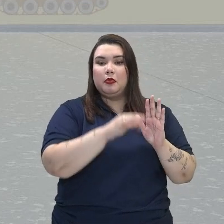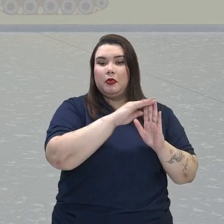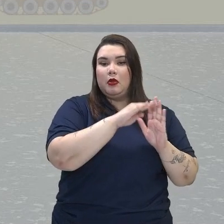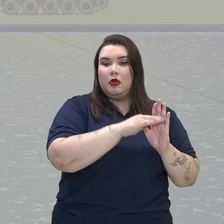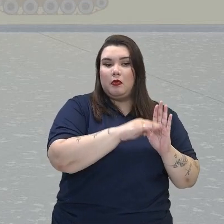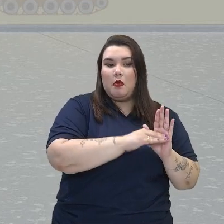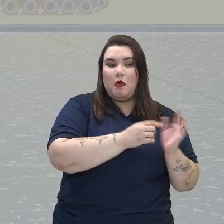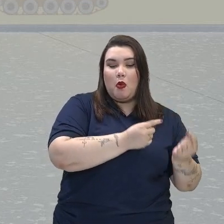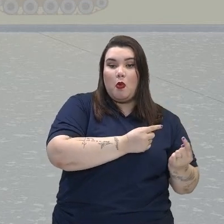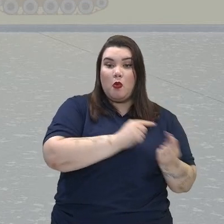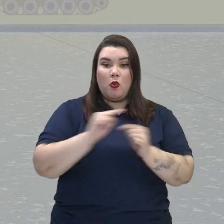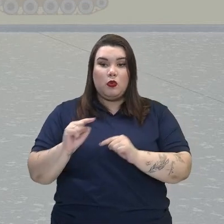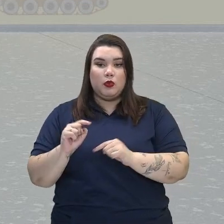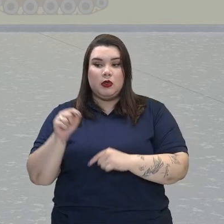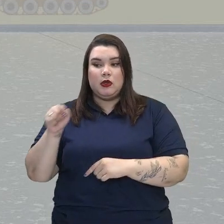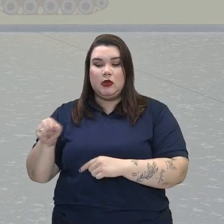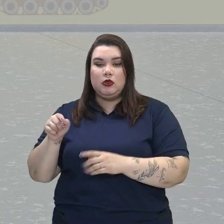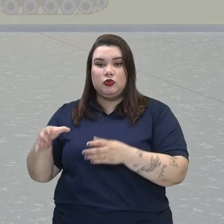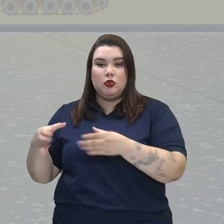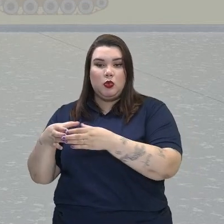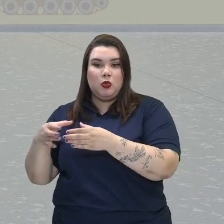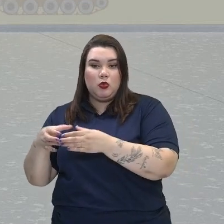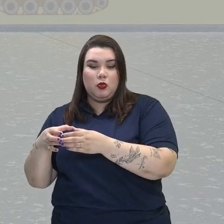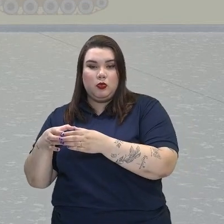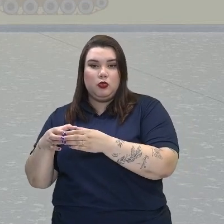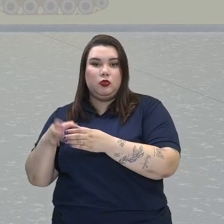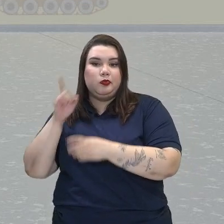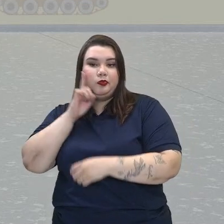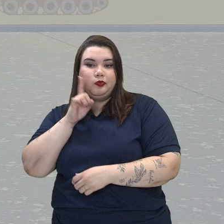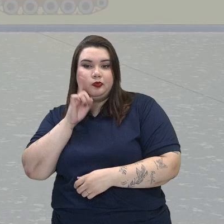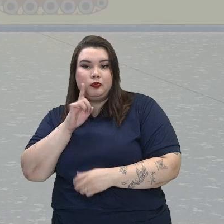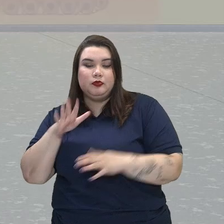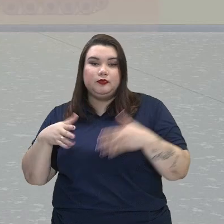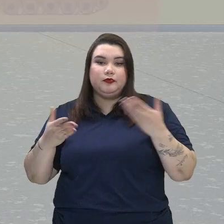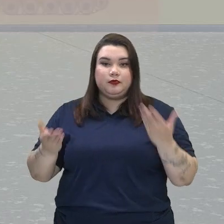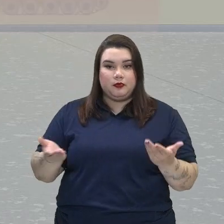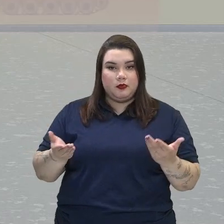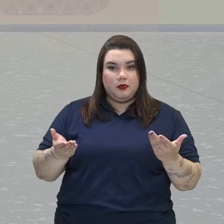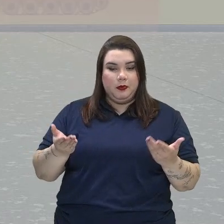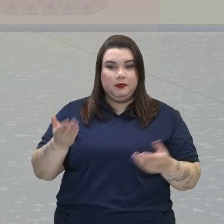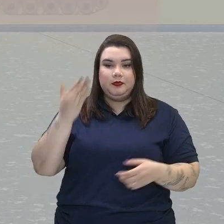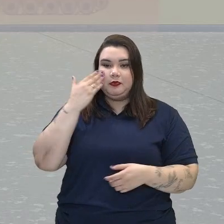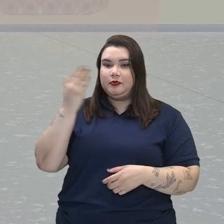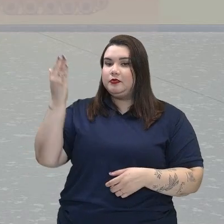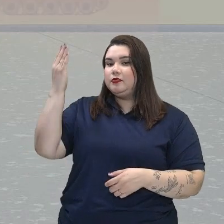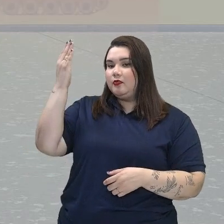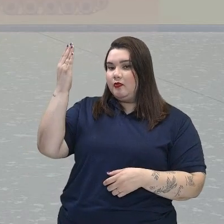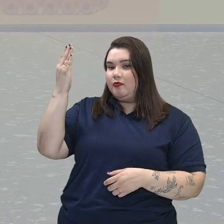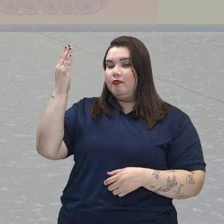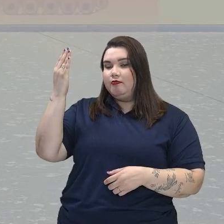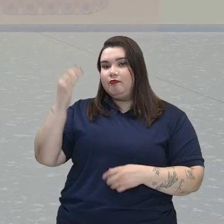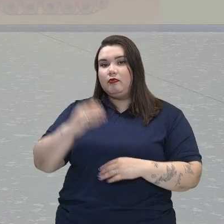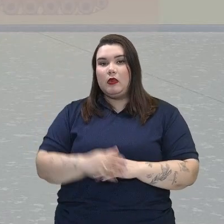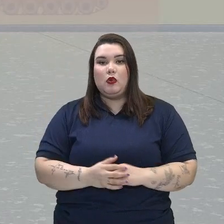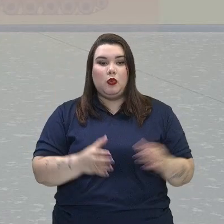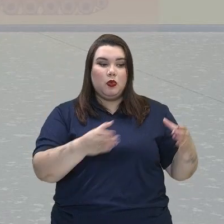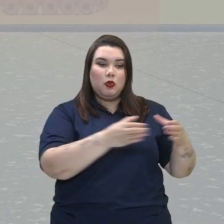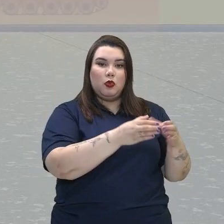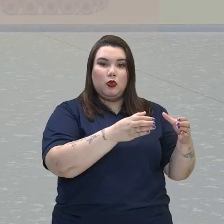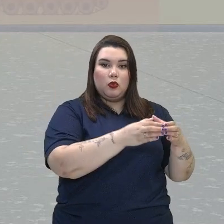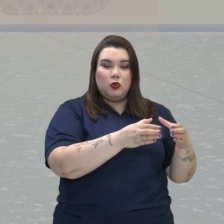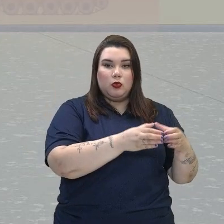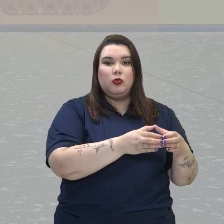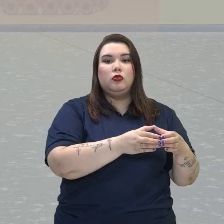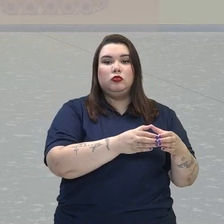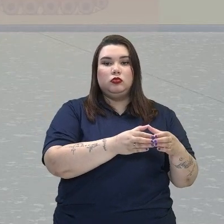resposta a essas investidas dos Estados Unidos? Então, nós temos também no bloco socialista o